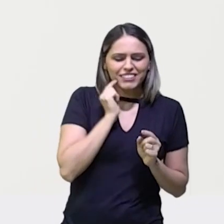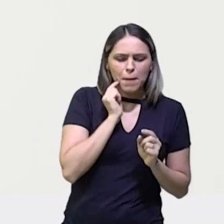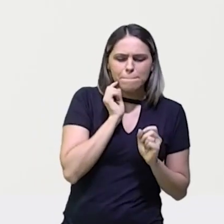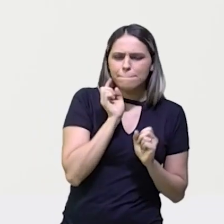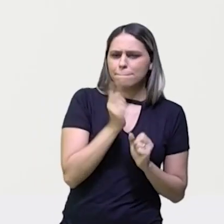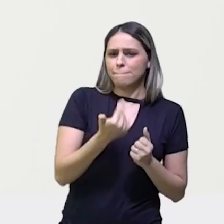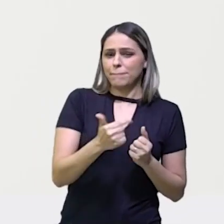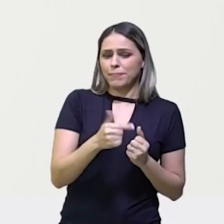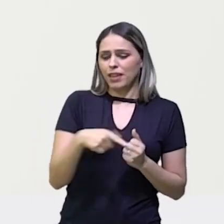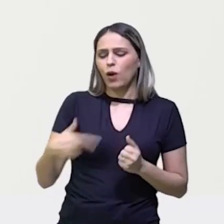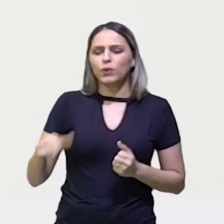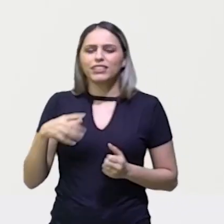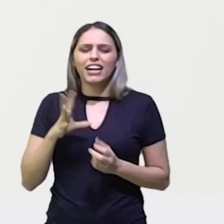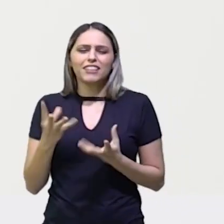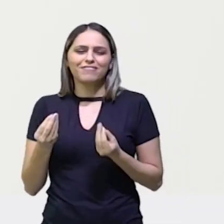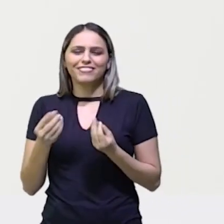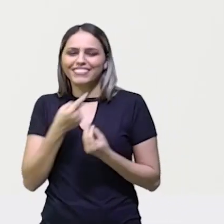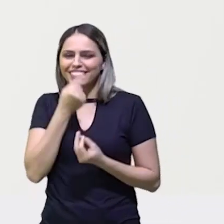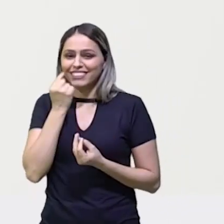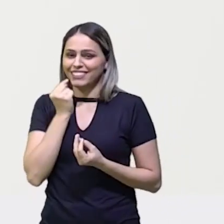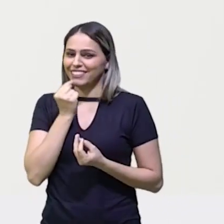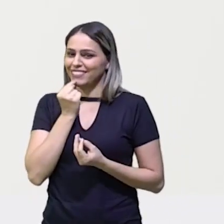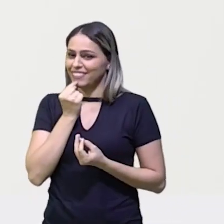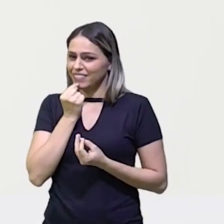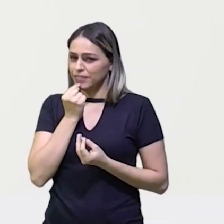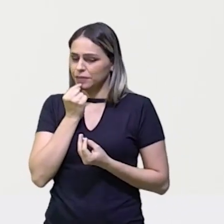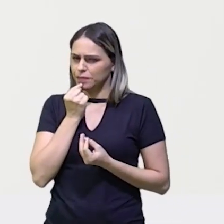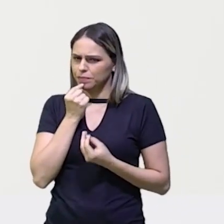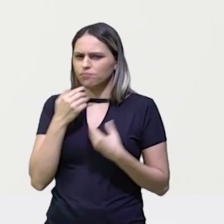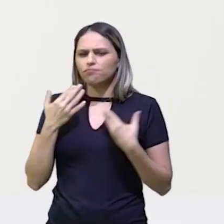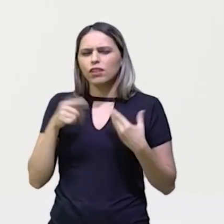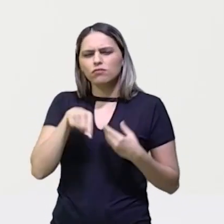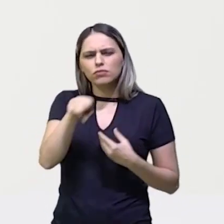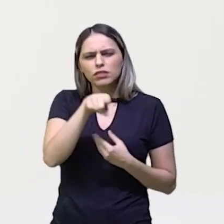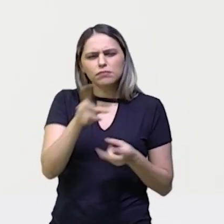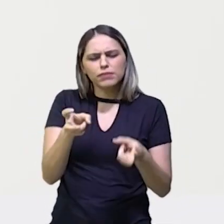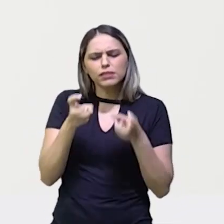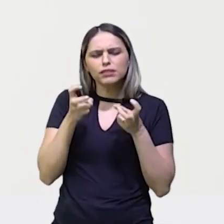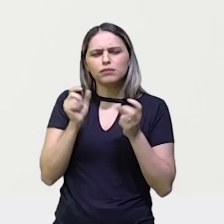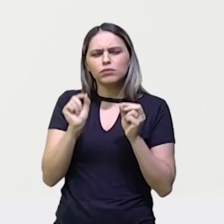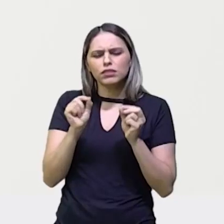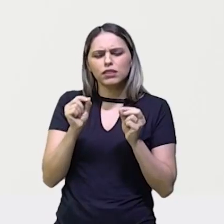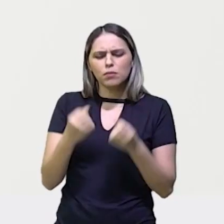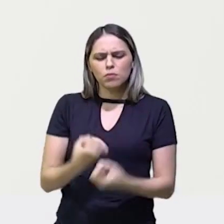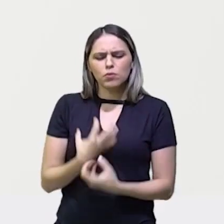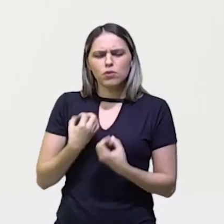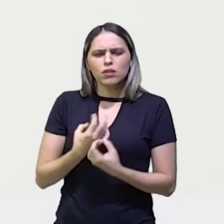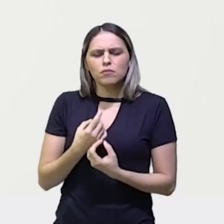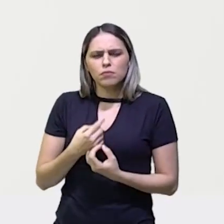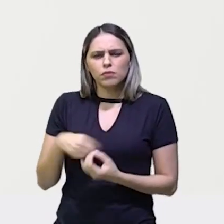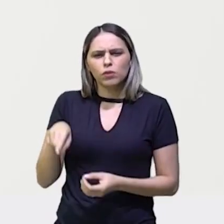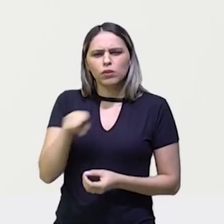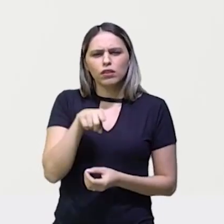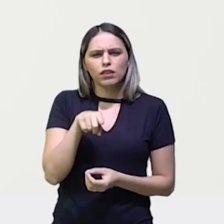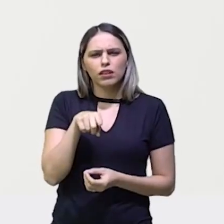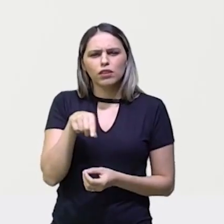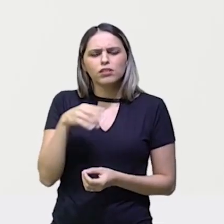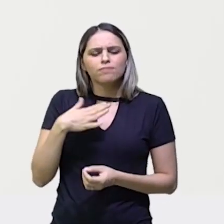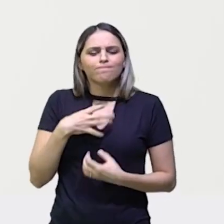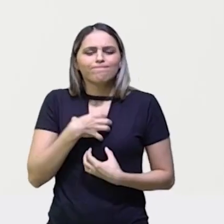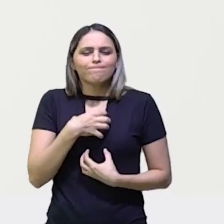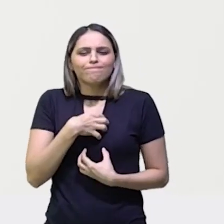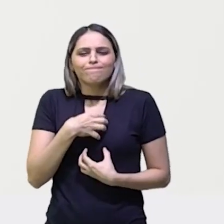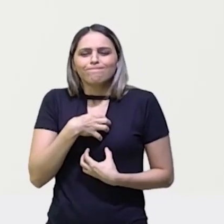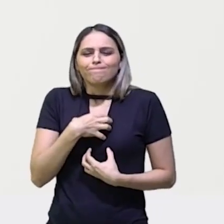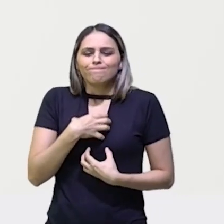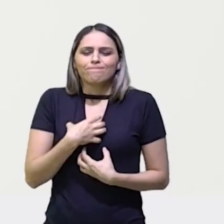dentes. Olha aqui, crianças, vocês estão percebendo que esse poema, ele quer nos deixar mais